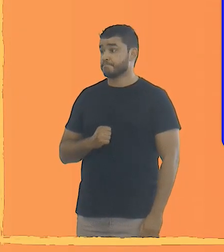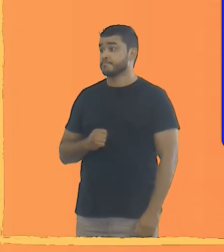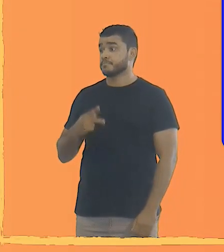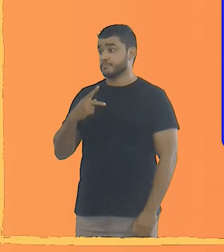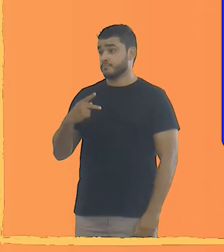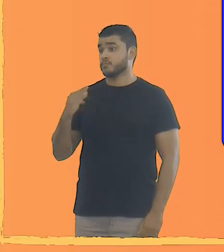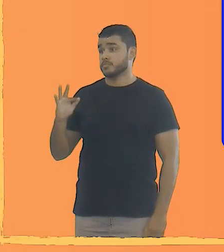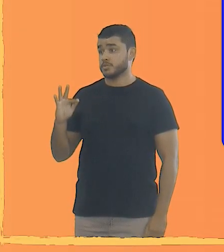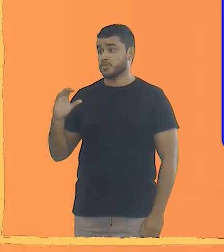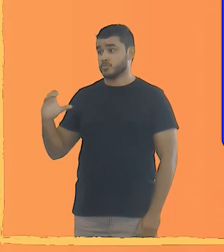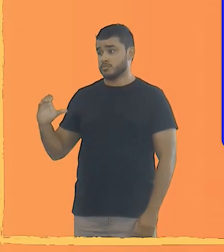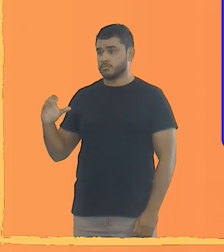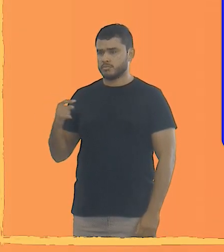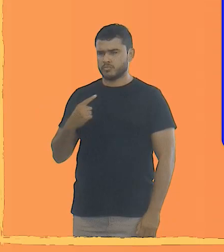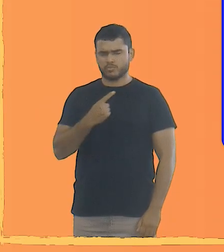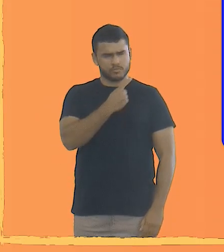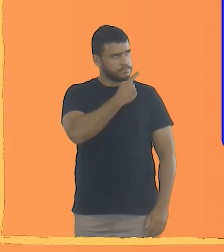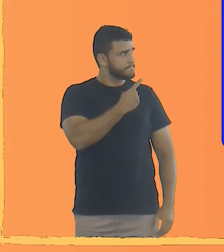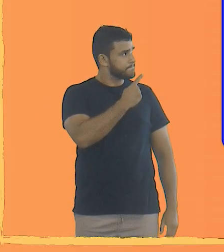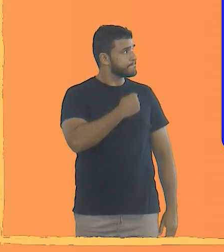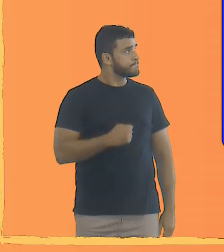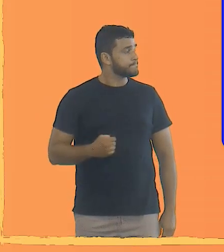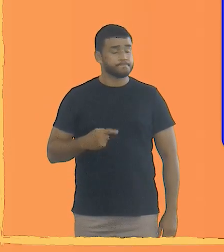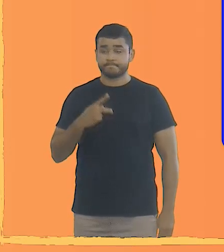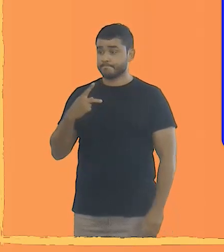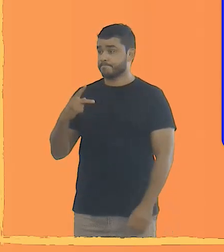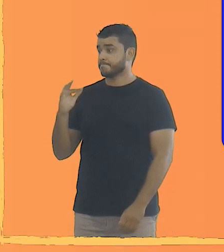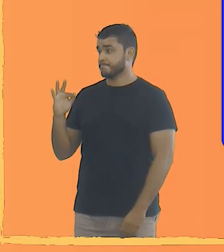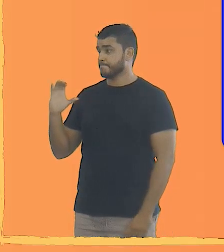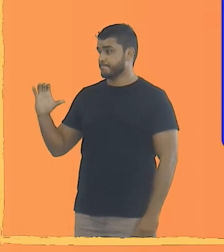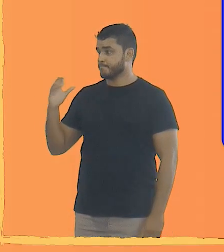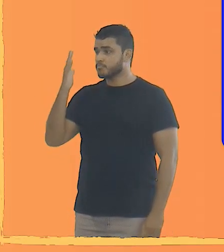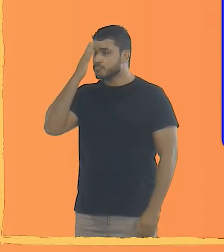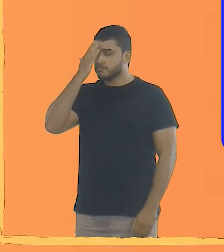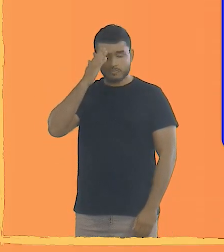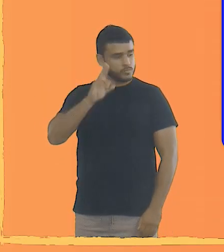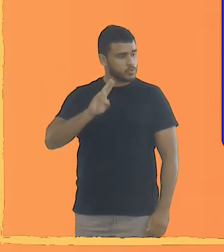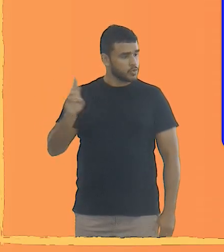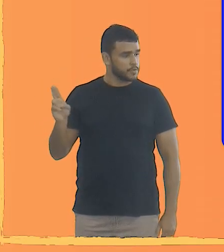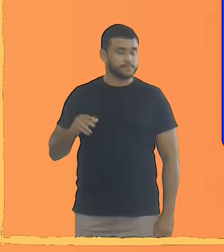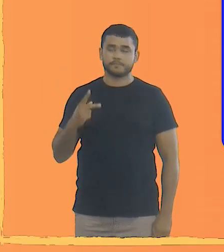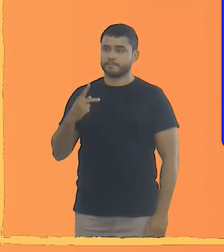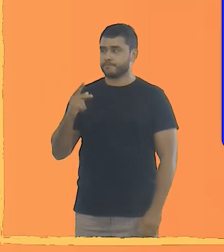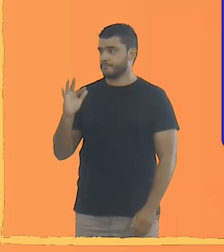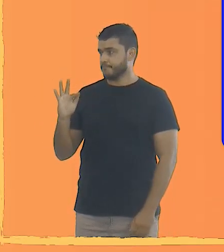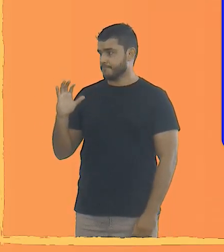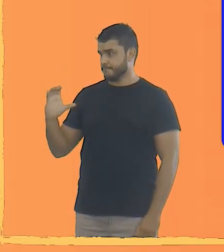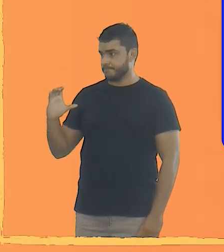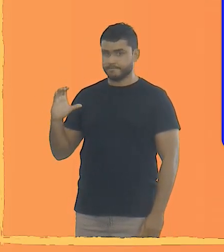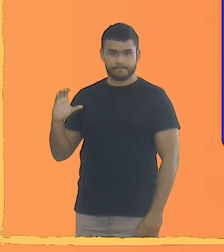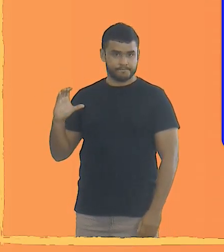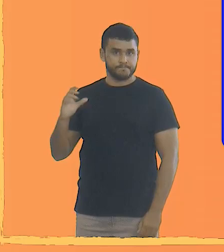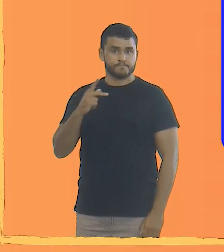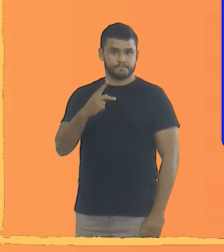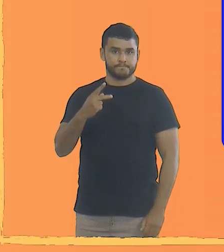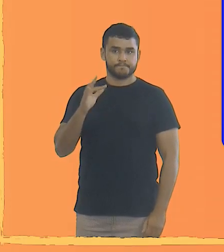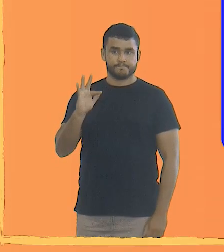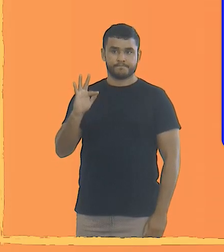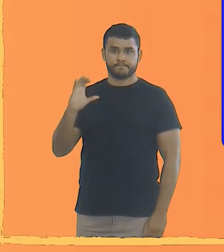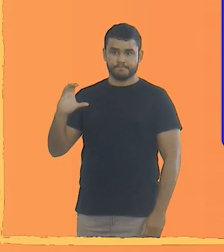Hoje, a gente vai trabalhar exatamente essa ferramenta, que nos livros aparece assim, ó, PFC,